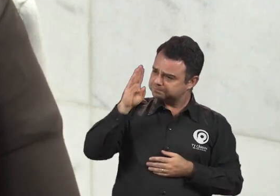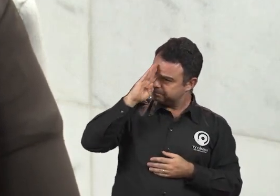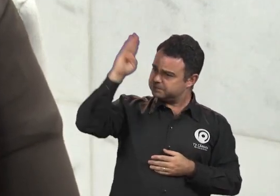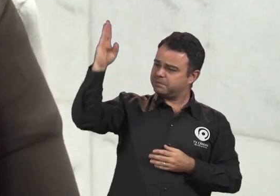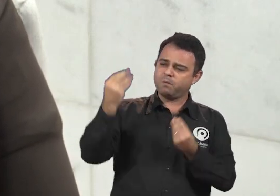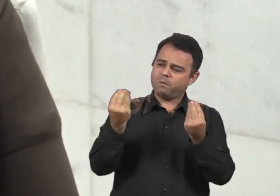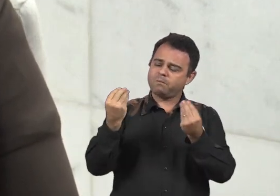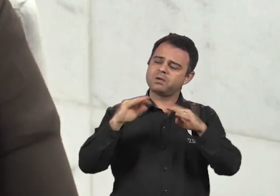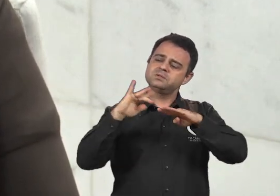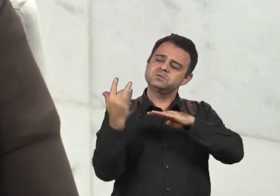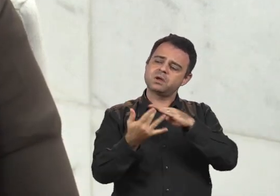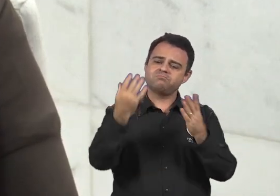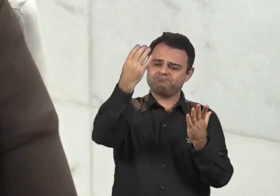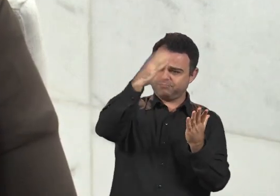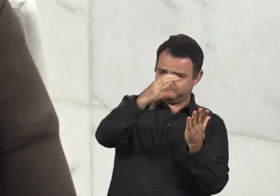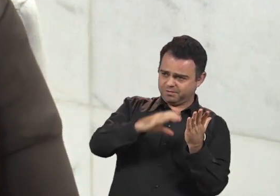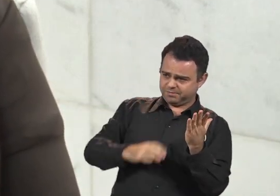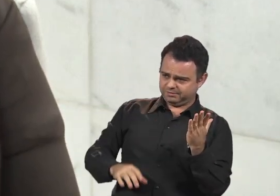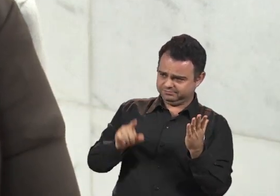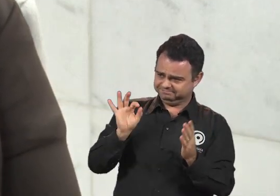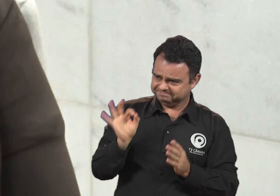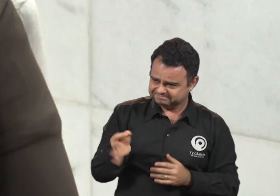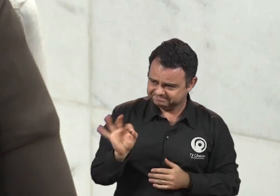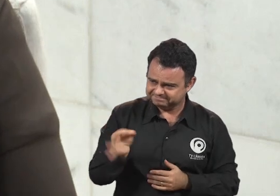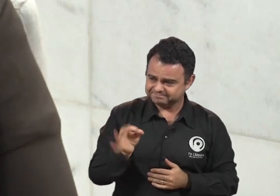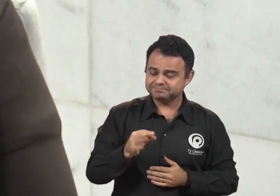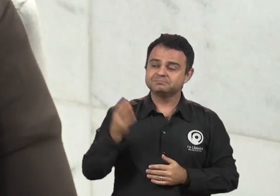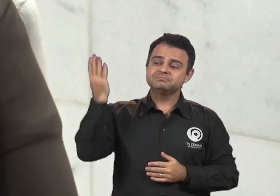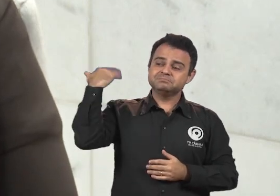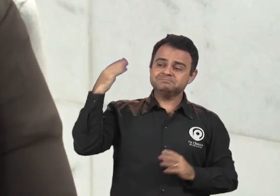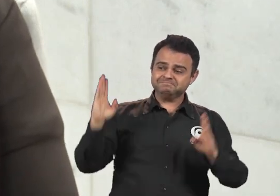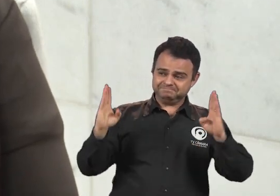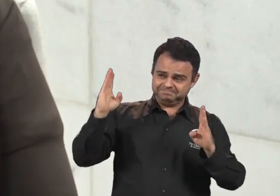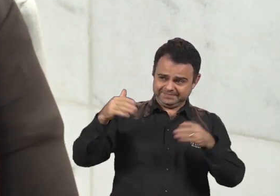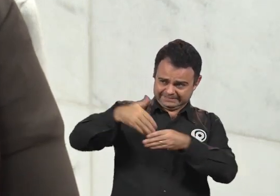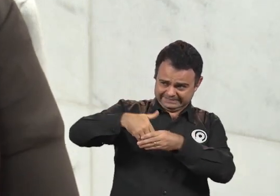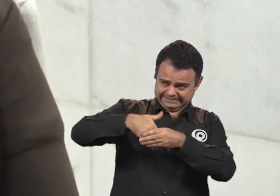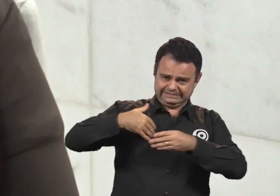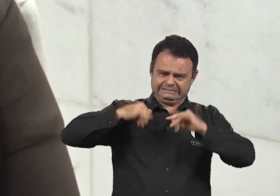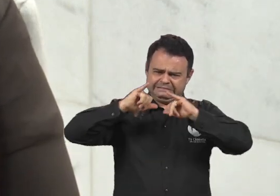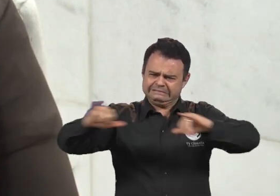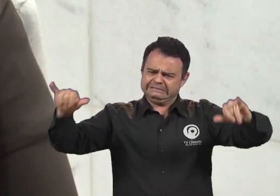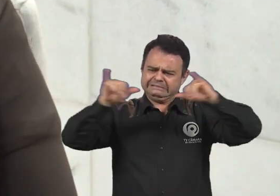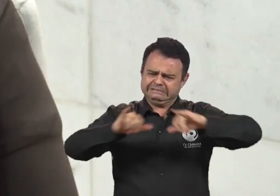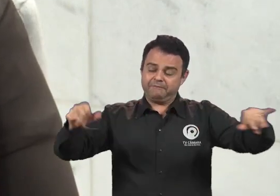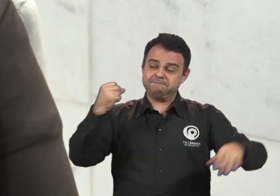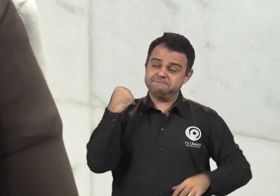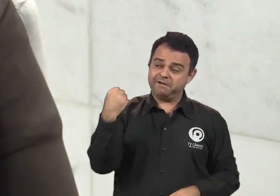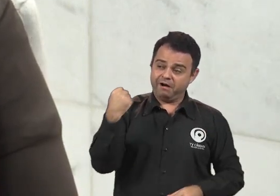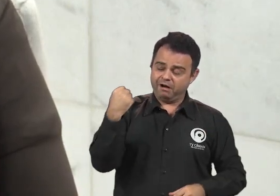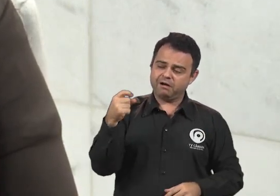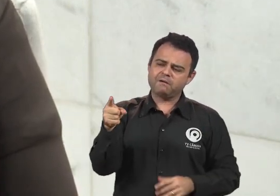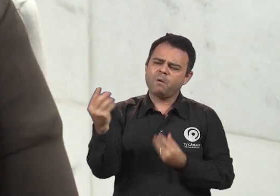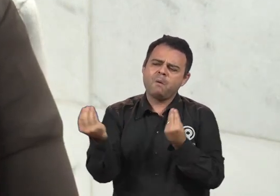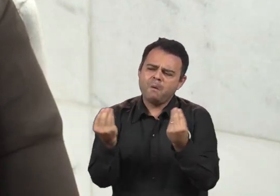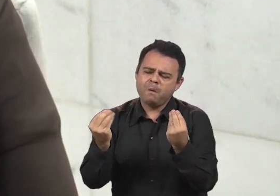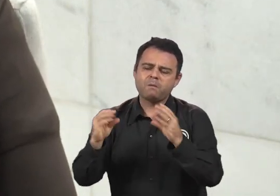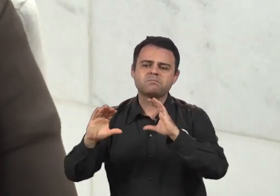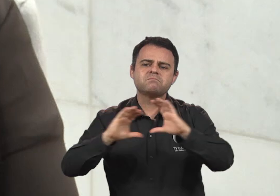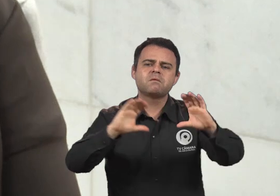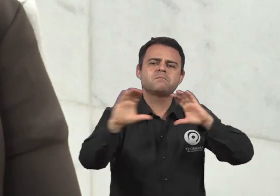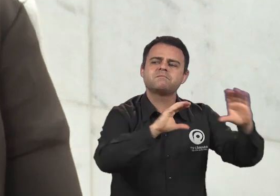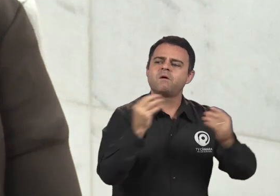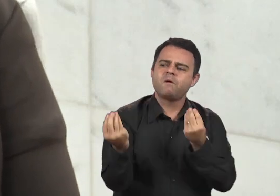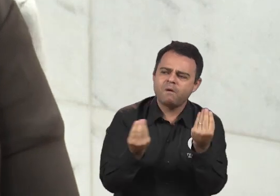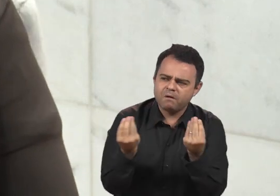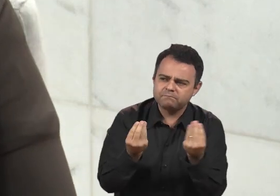redes sociais, na internet. Você que veio de uma campanha também muito forte nas redes sociais, como tem sido esse tipo de comunicação? É